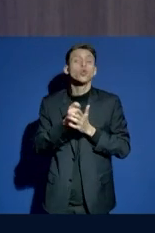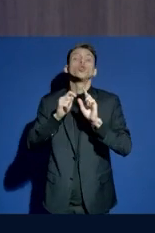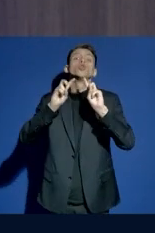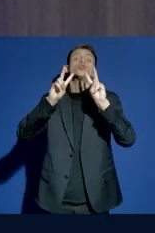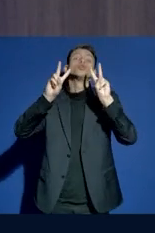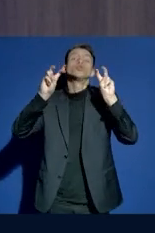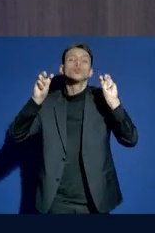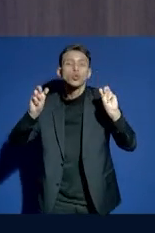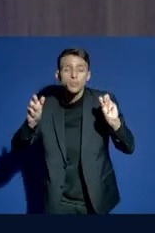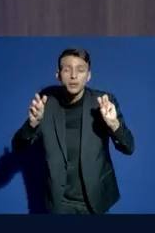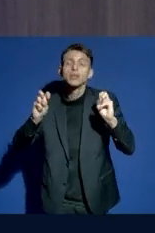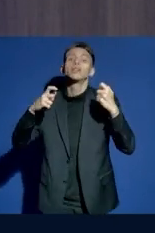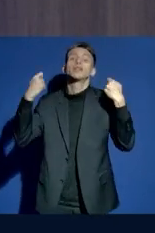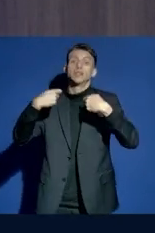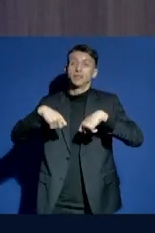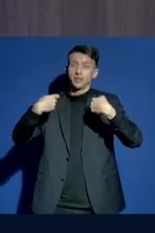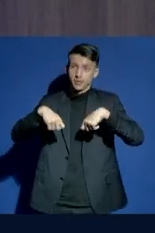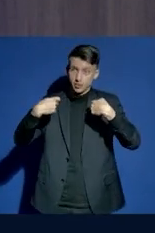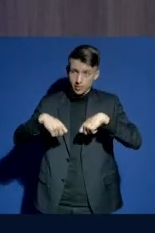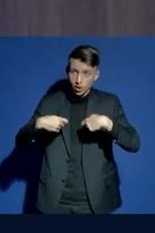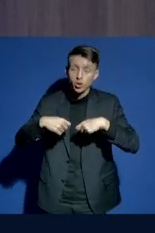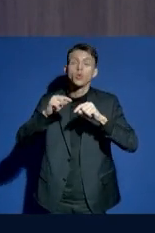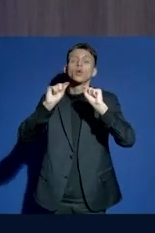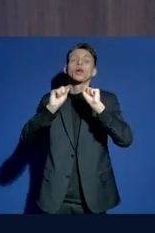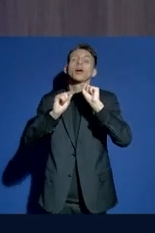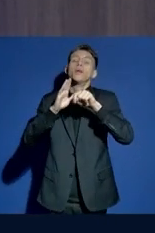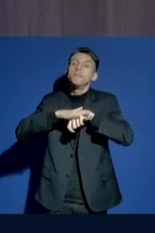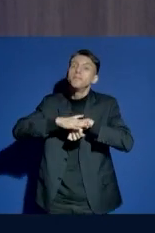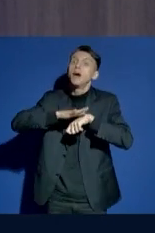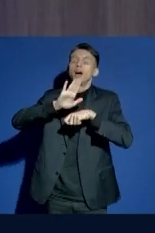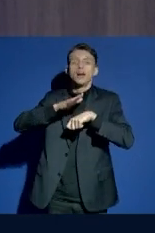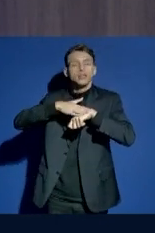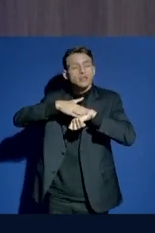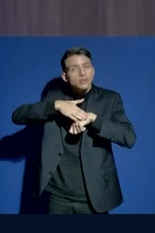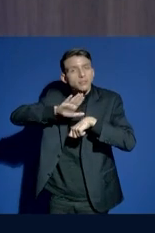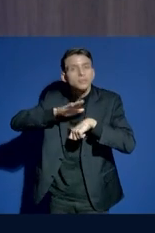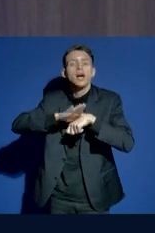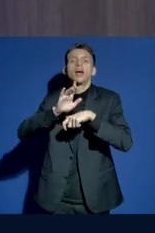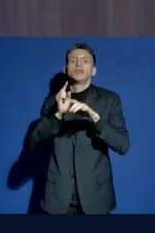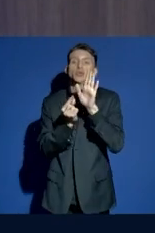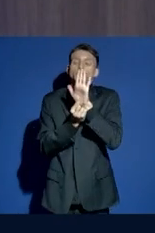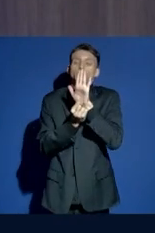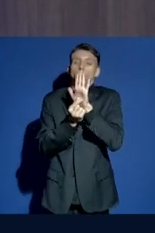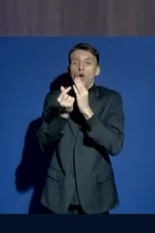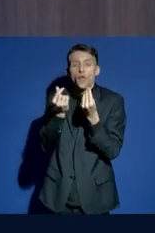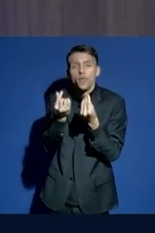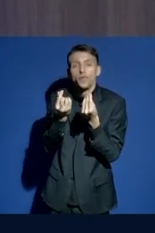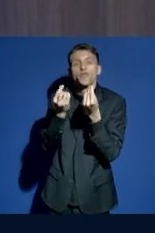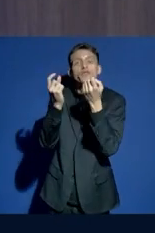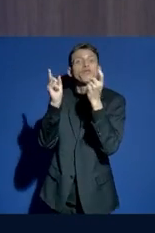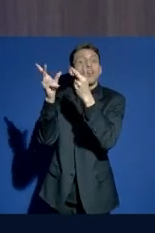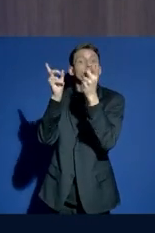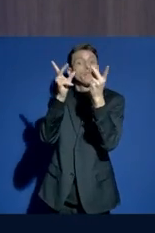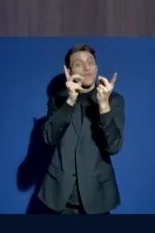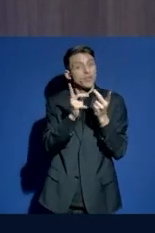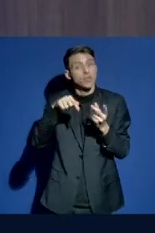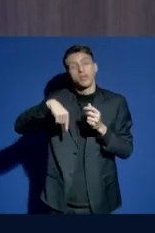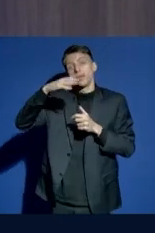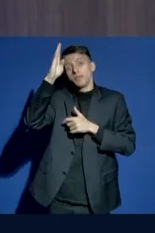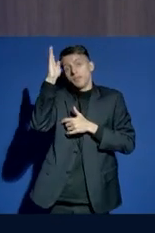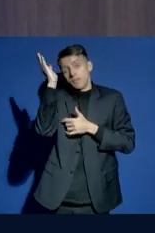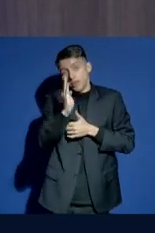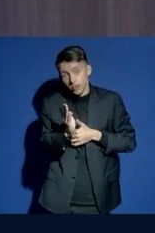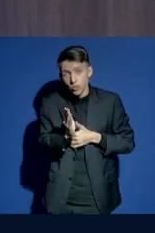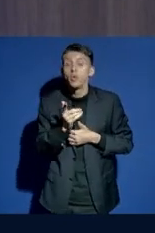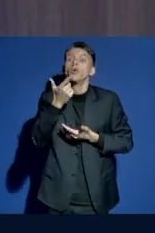da necessidade do aumento de oferta do gás natural no Brasil primeiro para industrializar